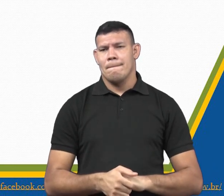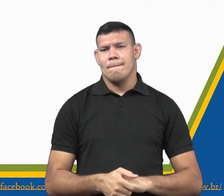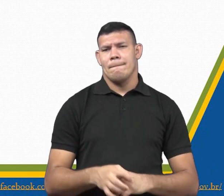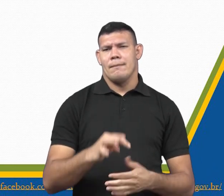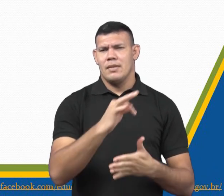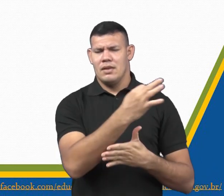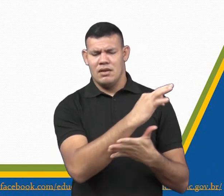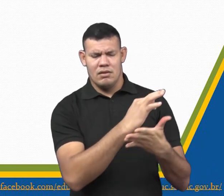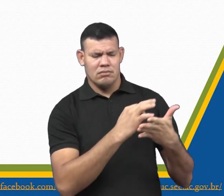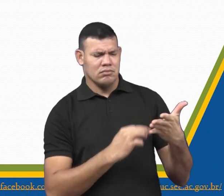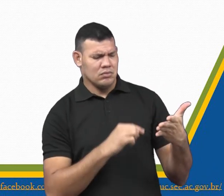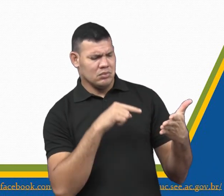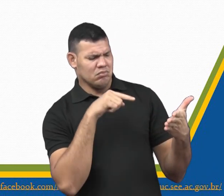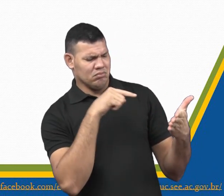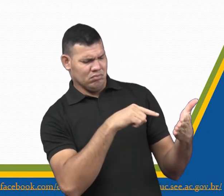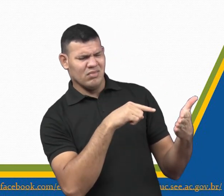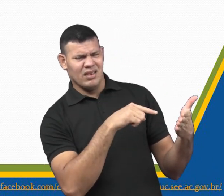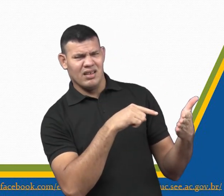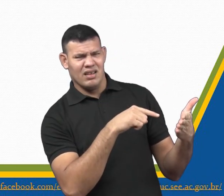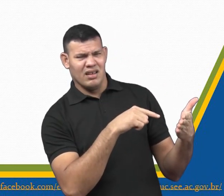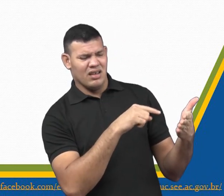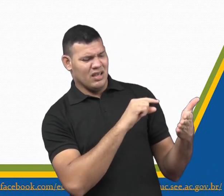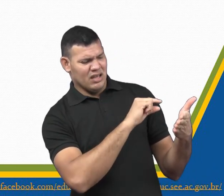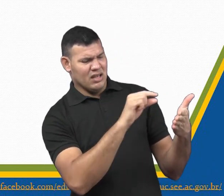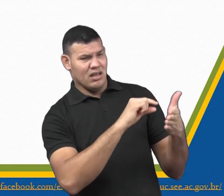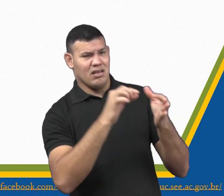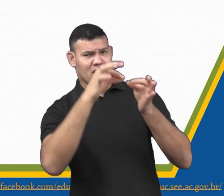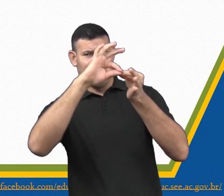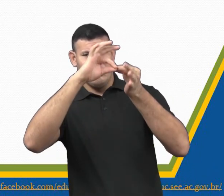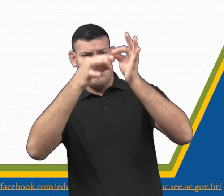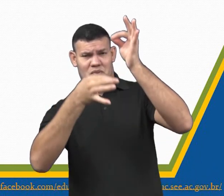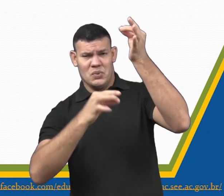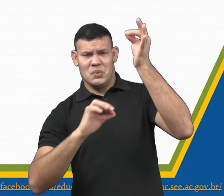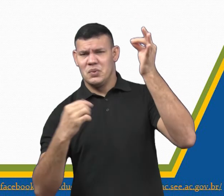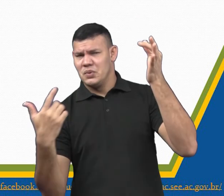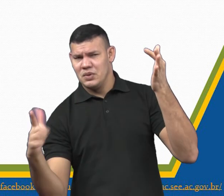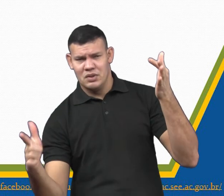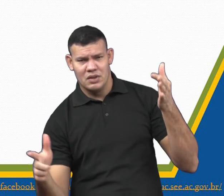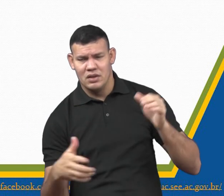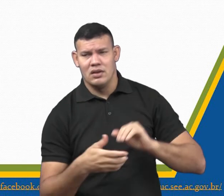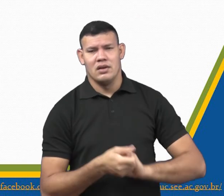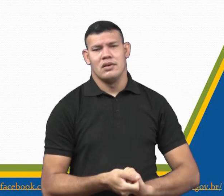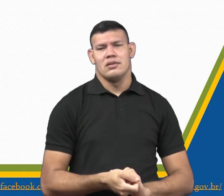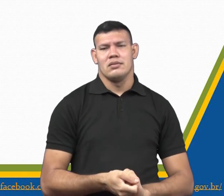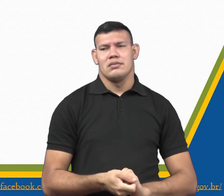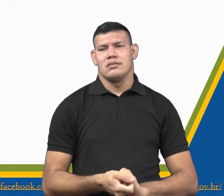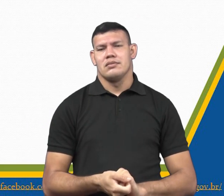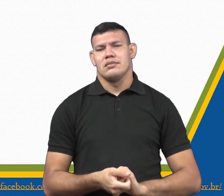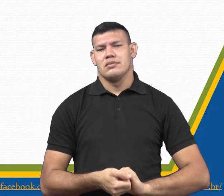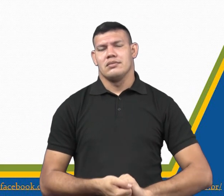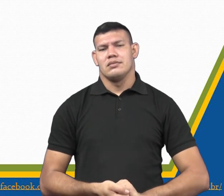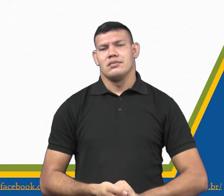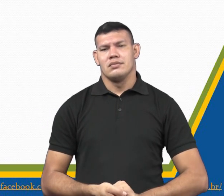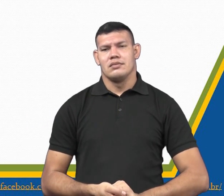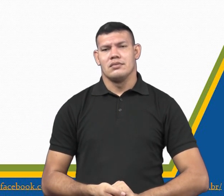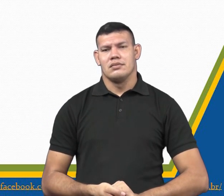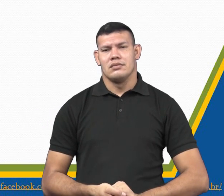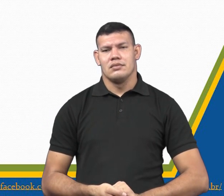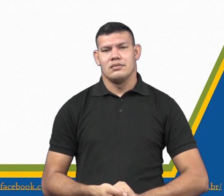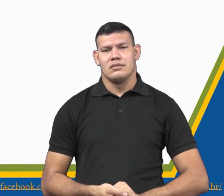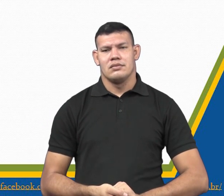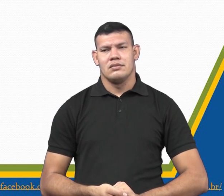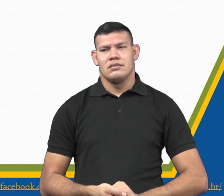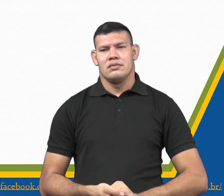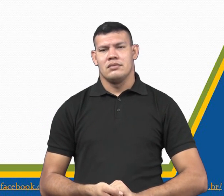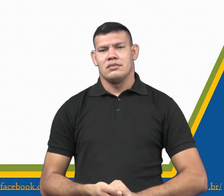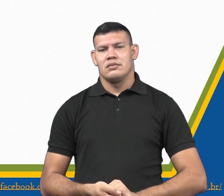estados. Sendo assim, o texto aponta uma característica incoerente à estratégia argumentativa empregada dentro